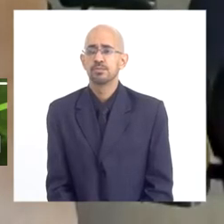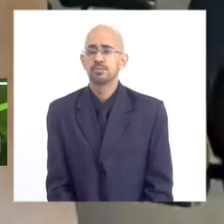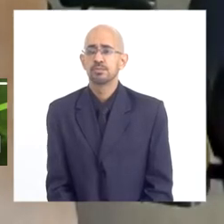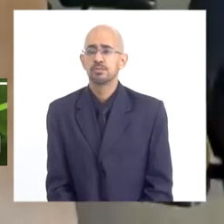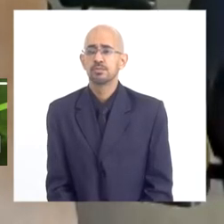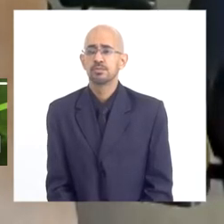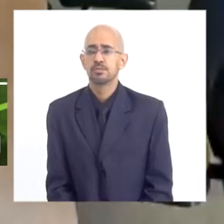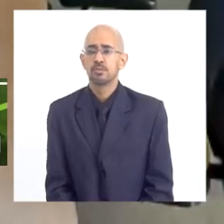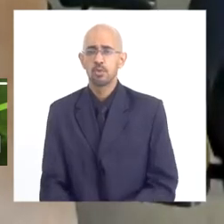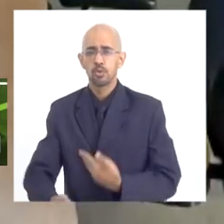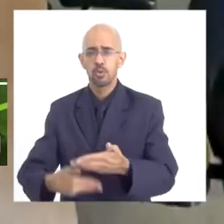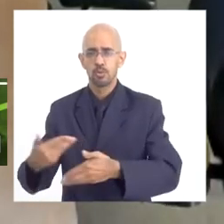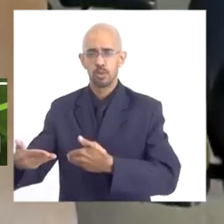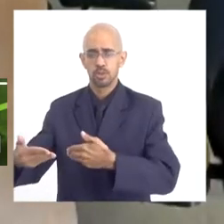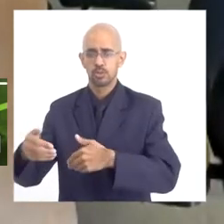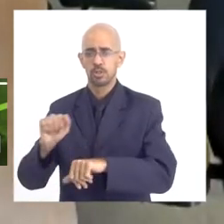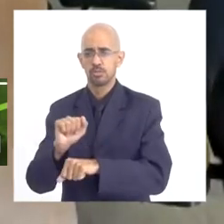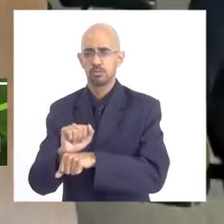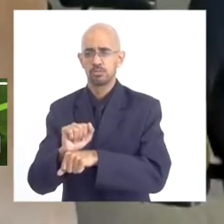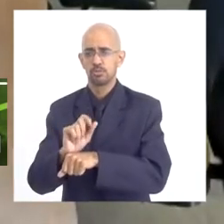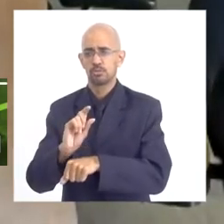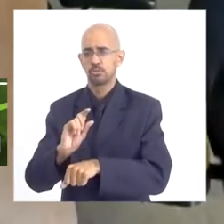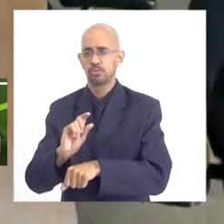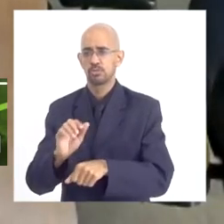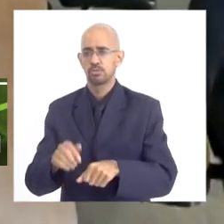Compartilhar aqui, né?